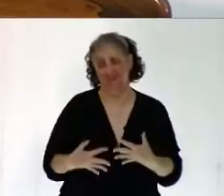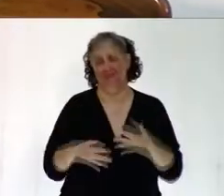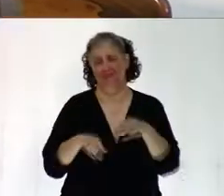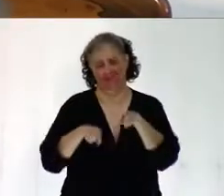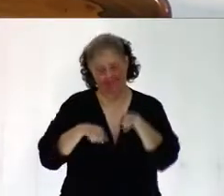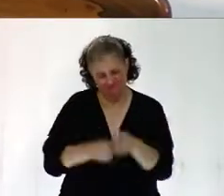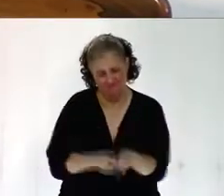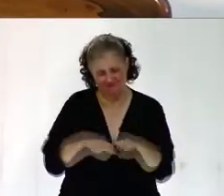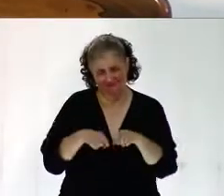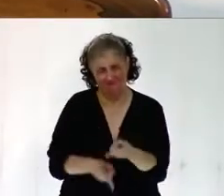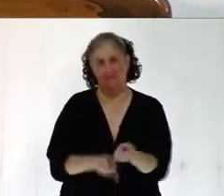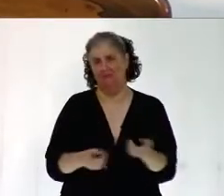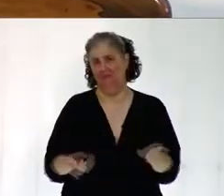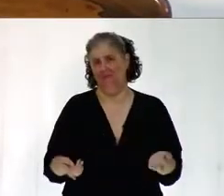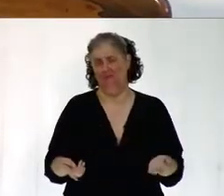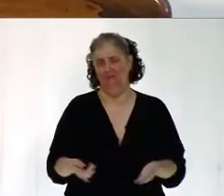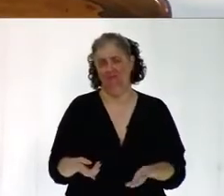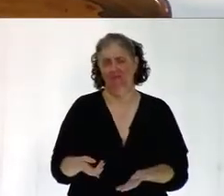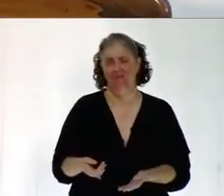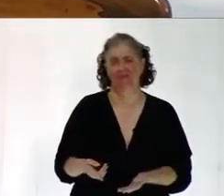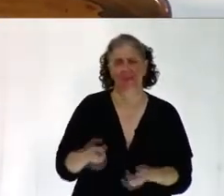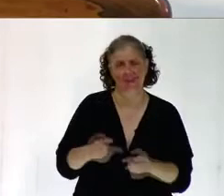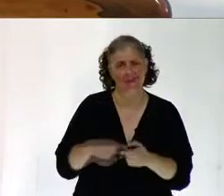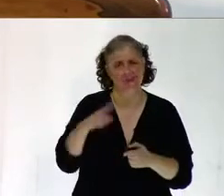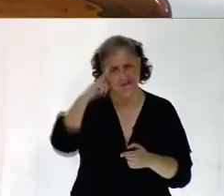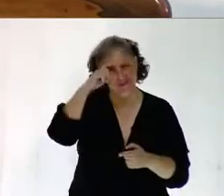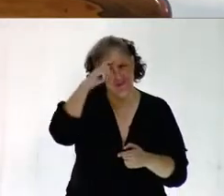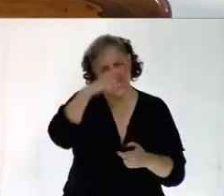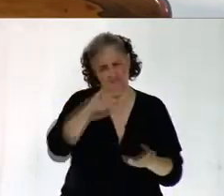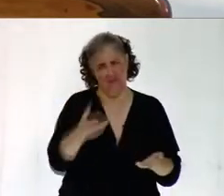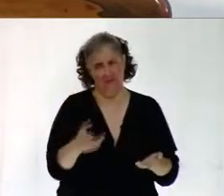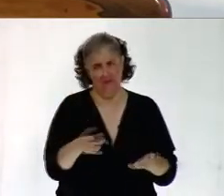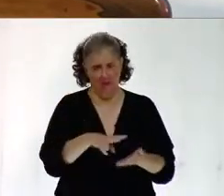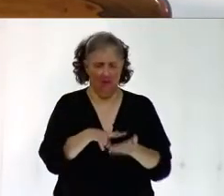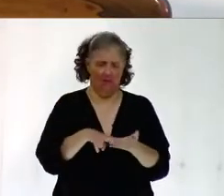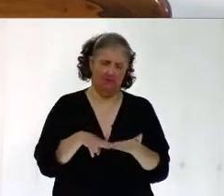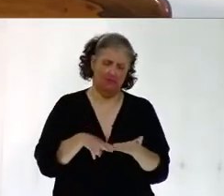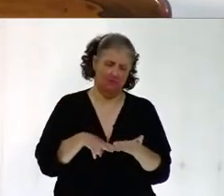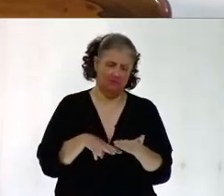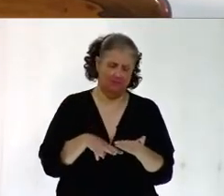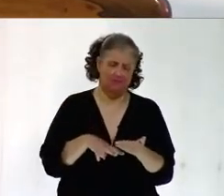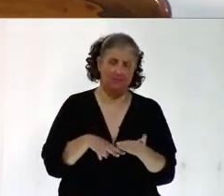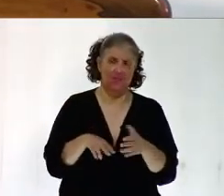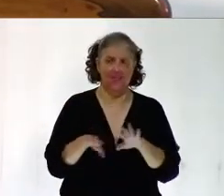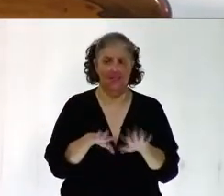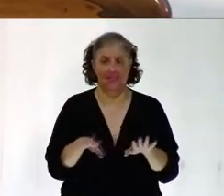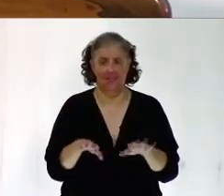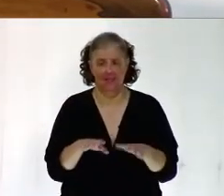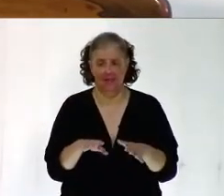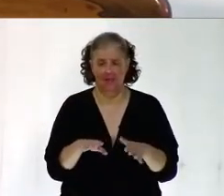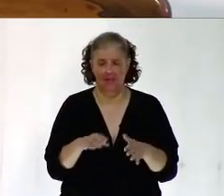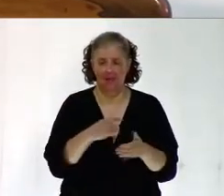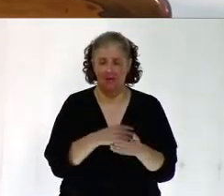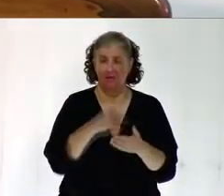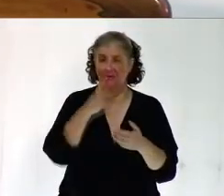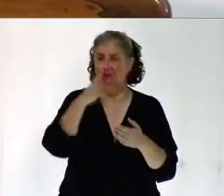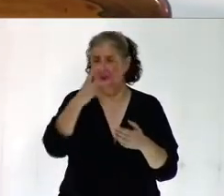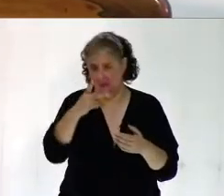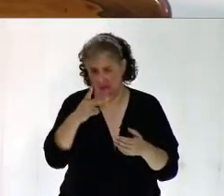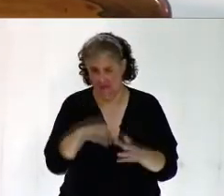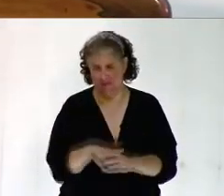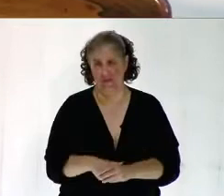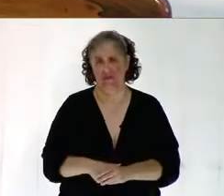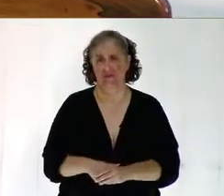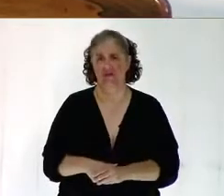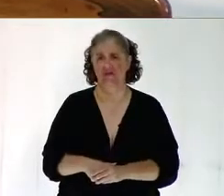difícil até trabalhar no texto assim porque se eu fosse partir da premissa de falar